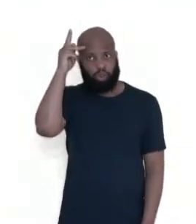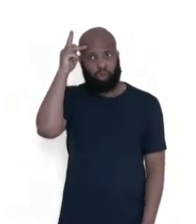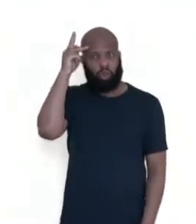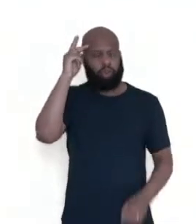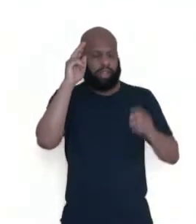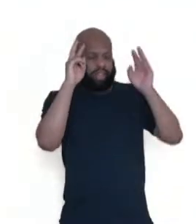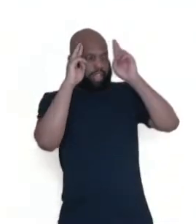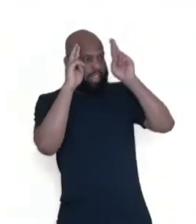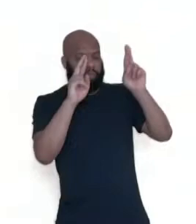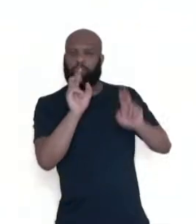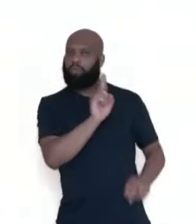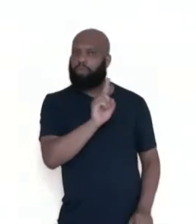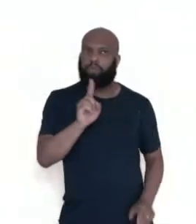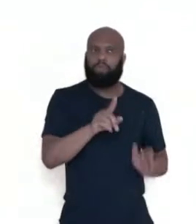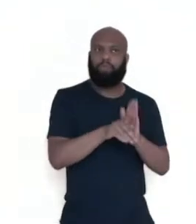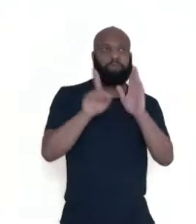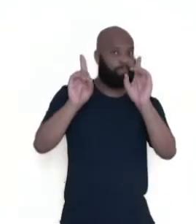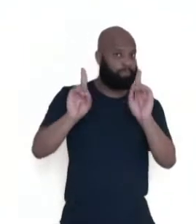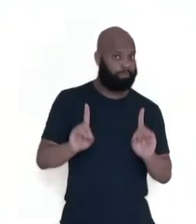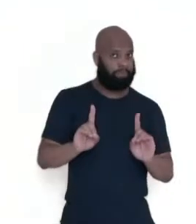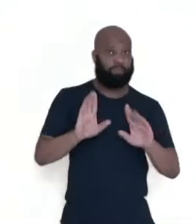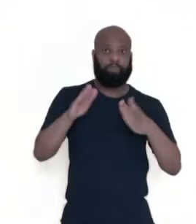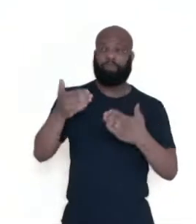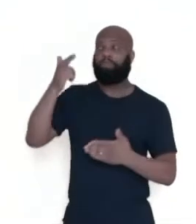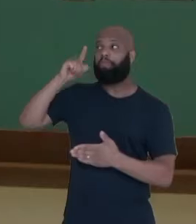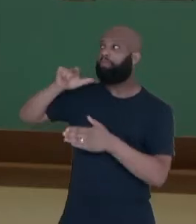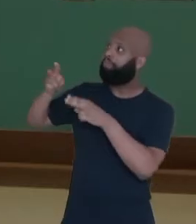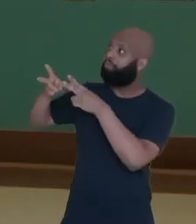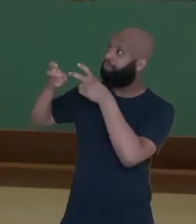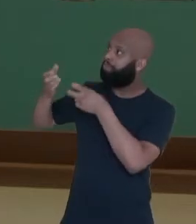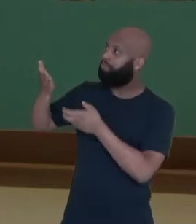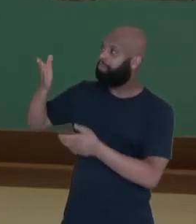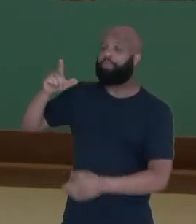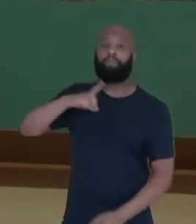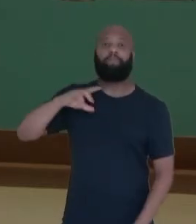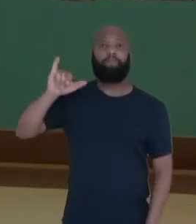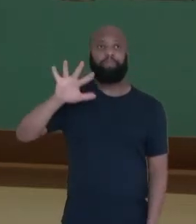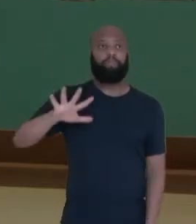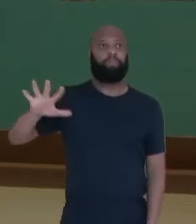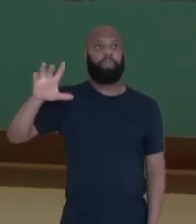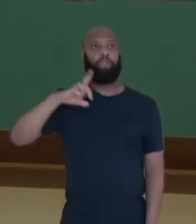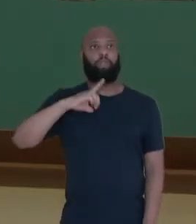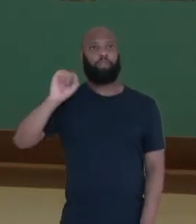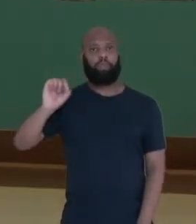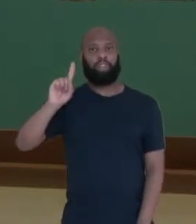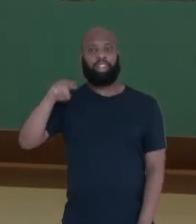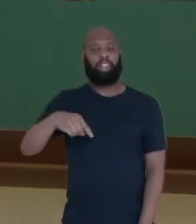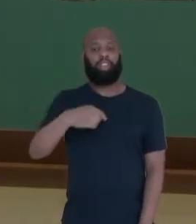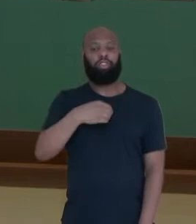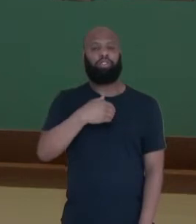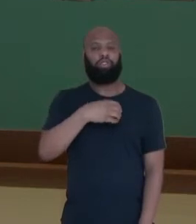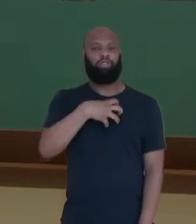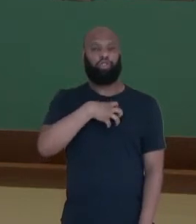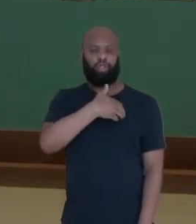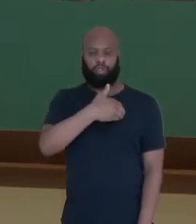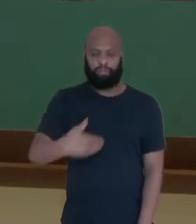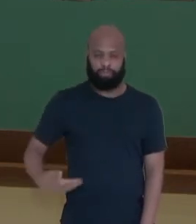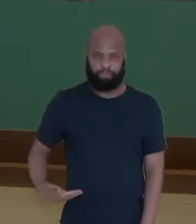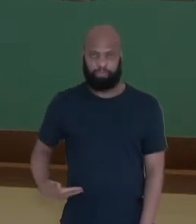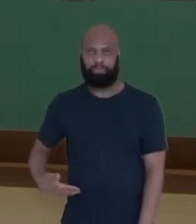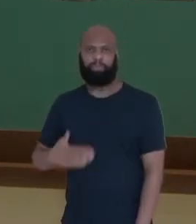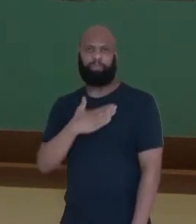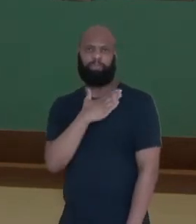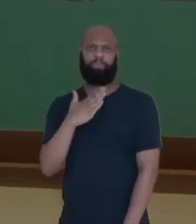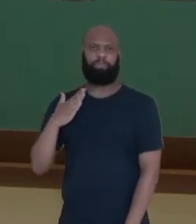seus direitos? Aqui a gente pode perceber, por exemplo, uma imagem da ditadura militar brasileira. Um tanque